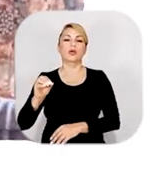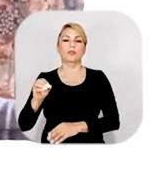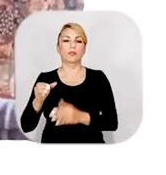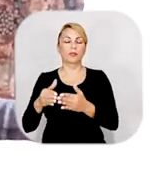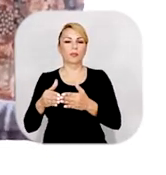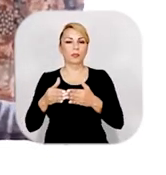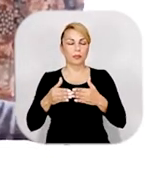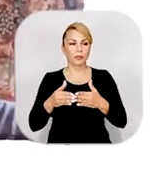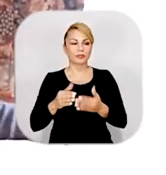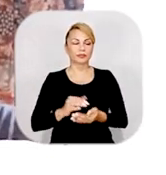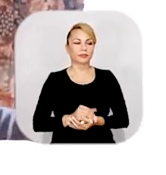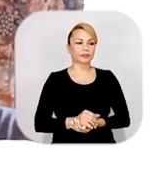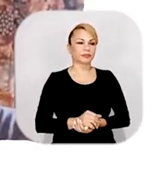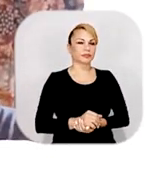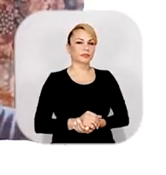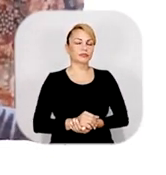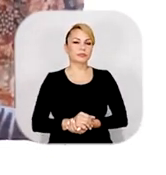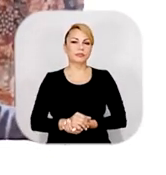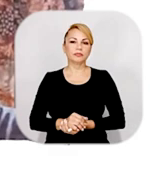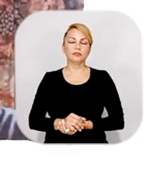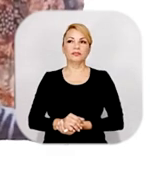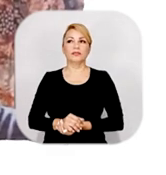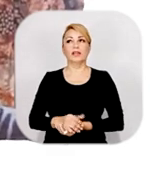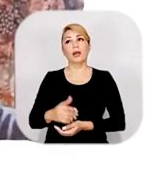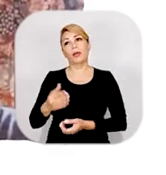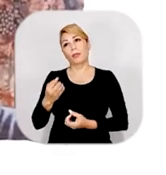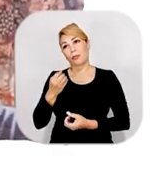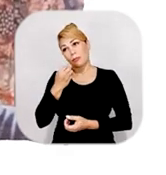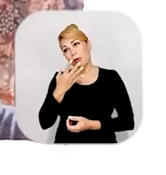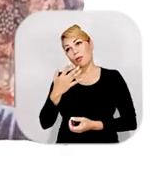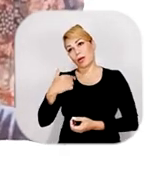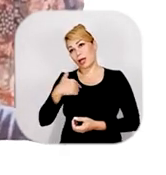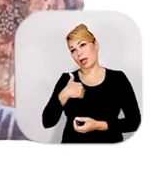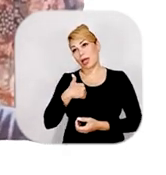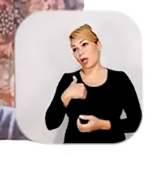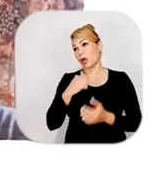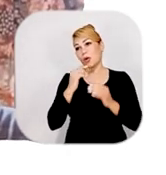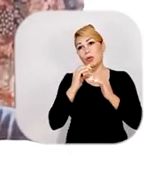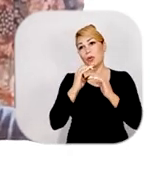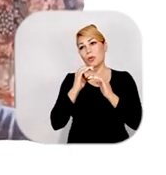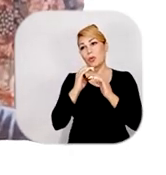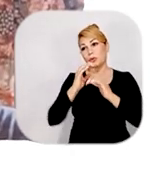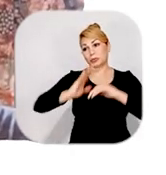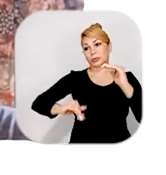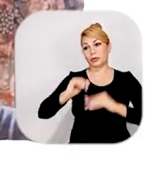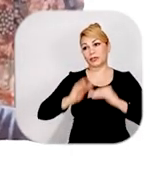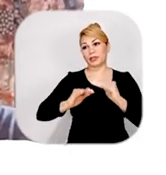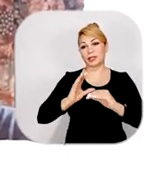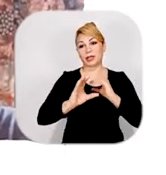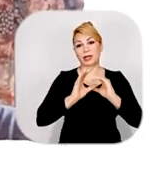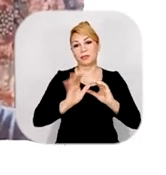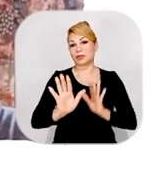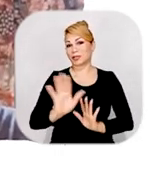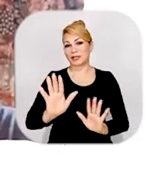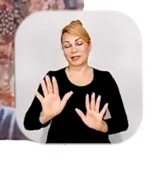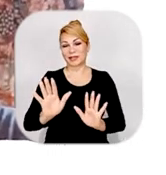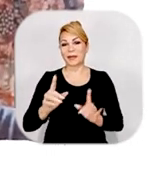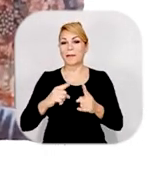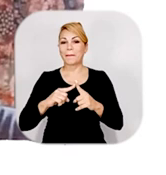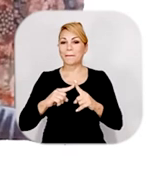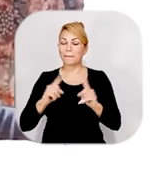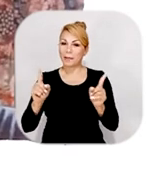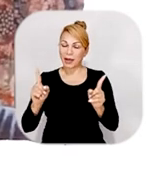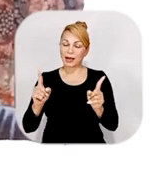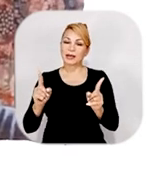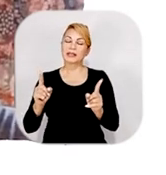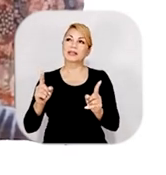Bom, eu não sou musicólogo, etnomusicólogo, mas eu observei coisas durante